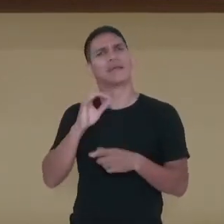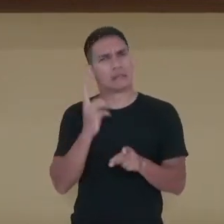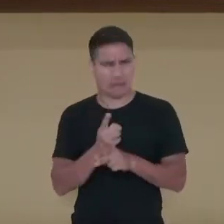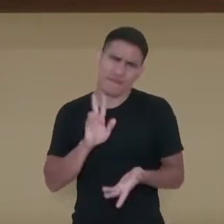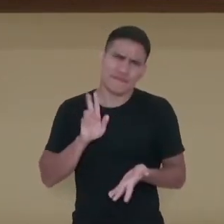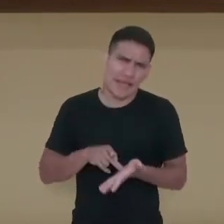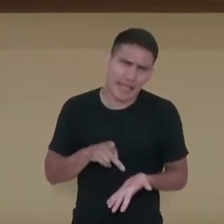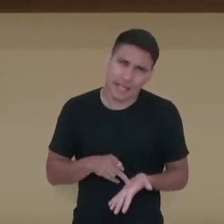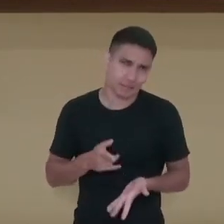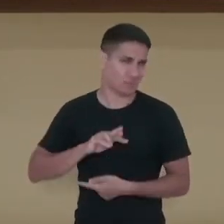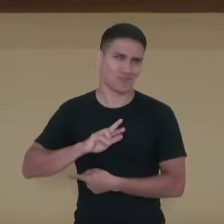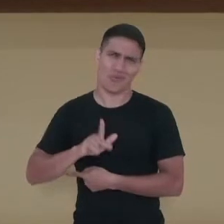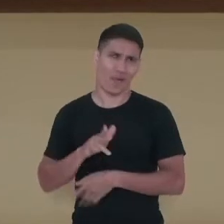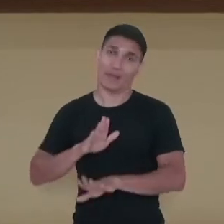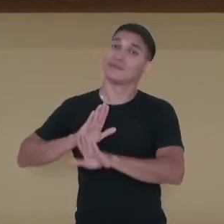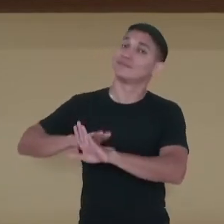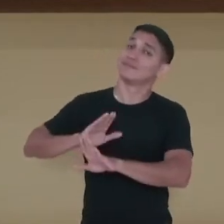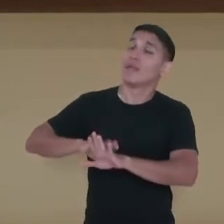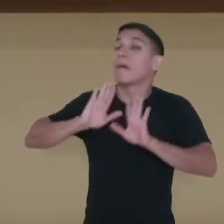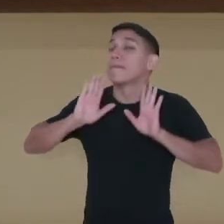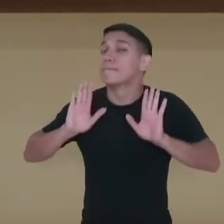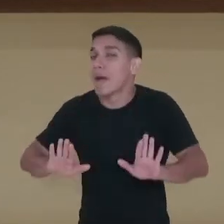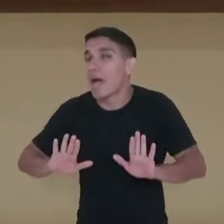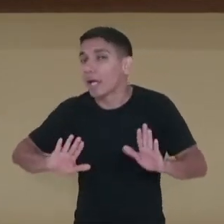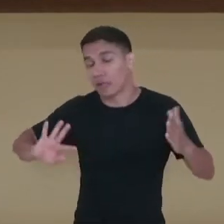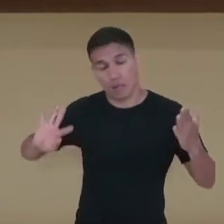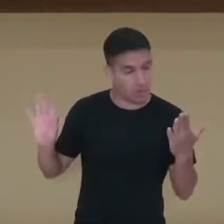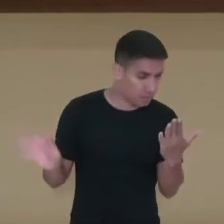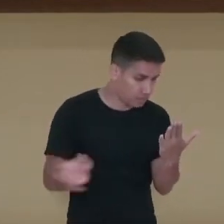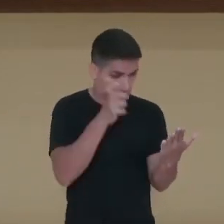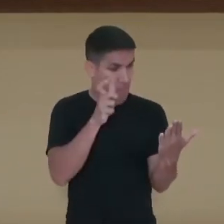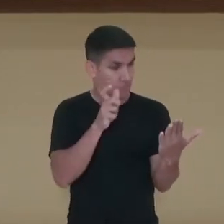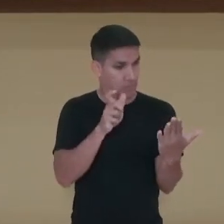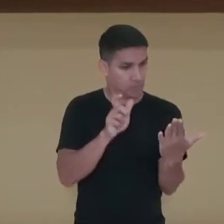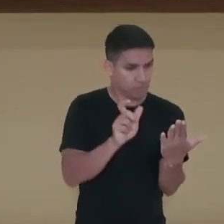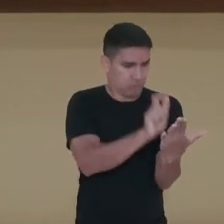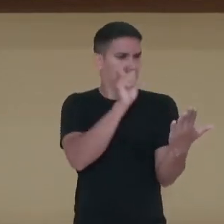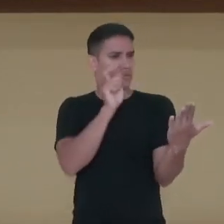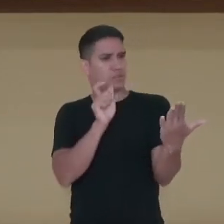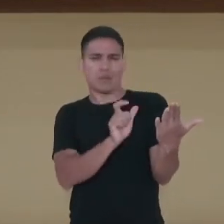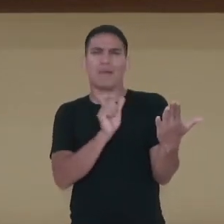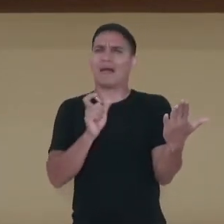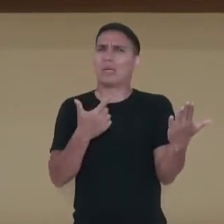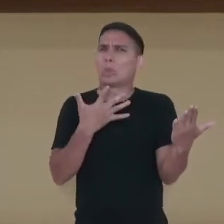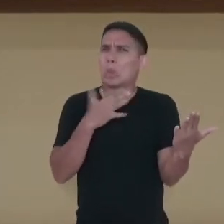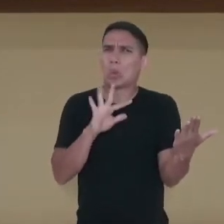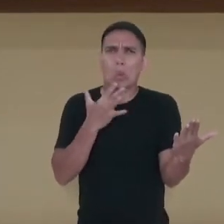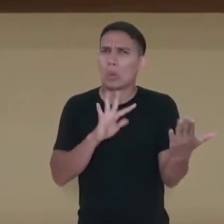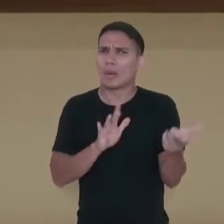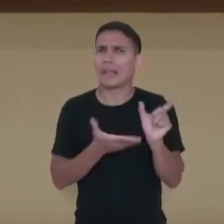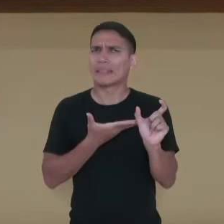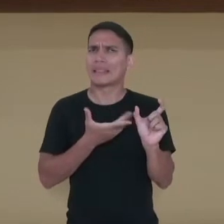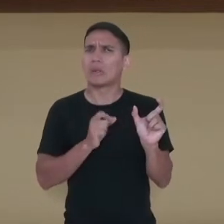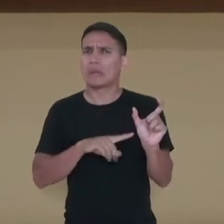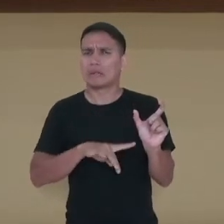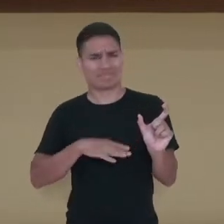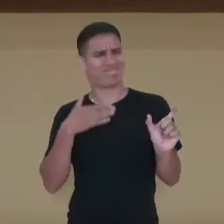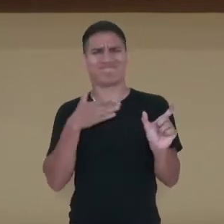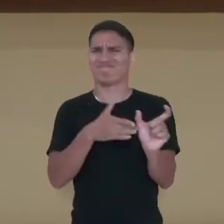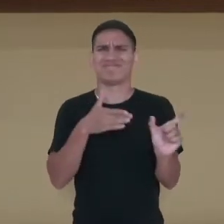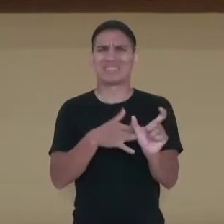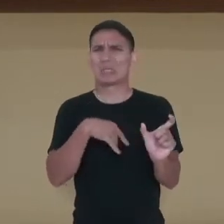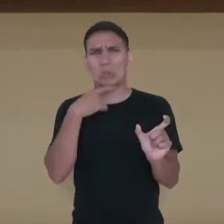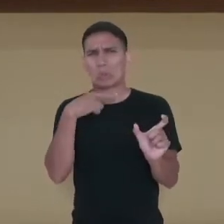verdade? Não. Mas, de repente, teve uma palavra que ele não conhecia que impediu ele de continuar a